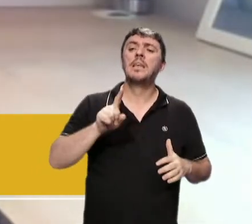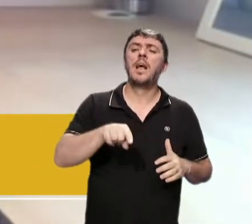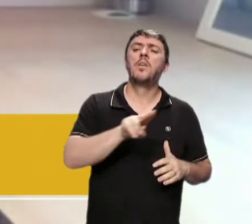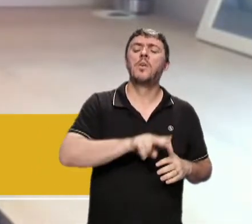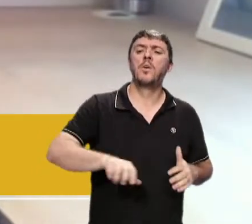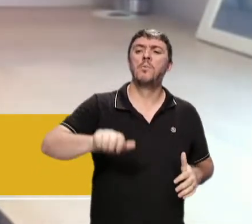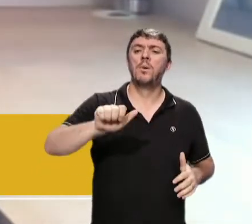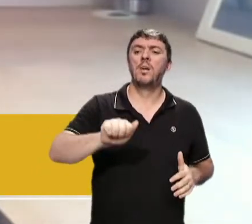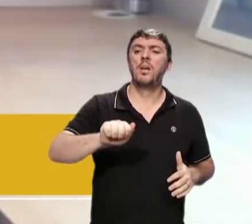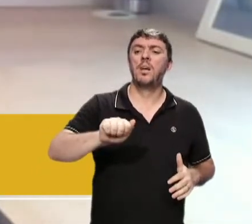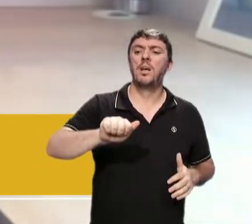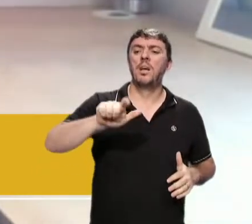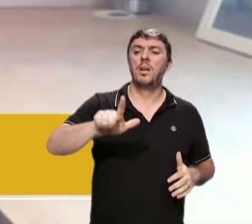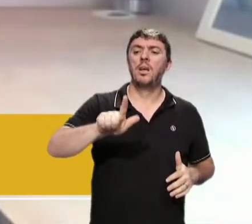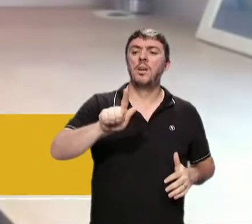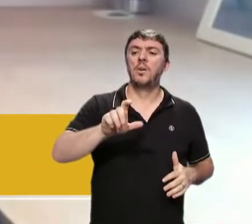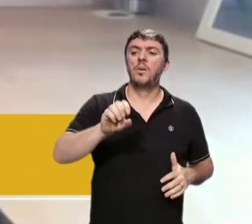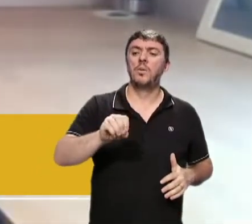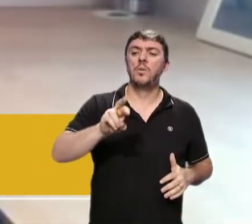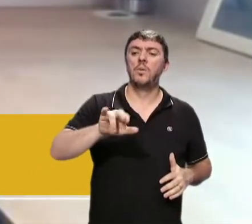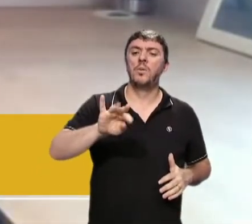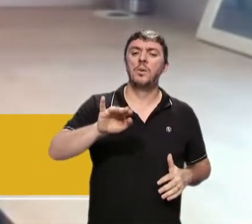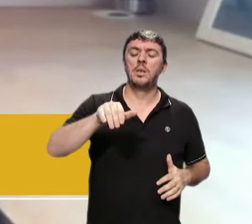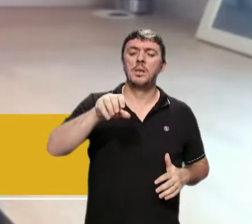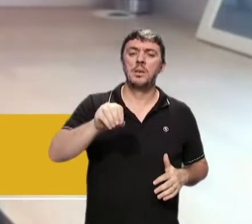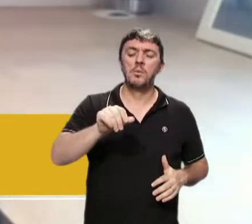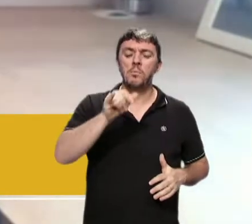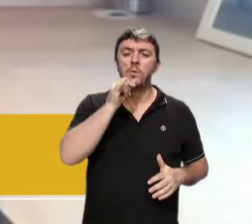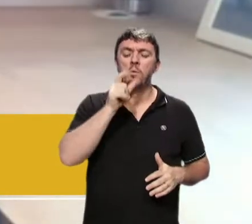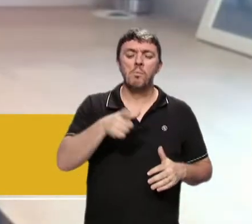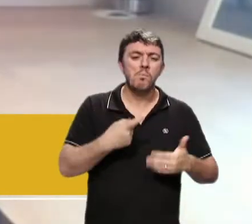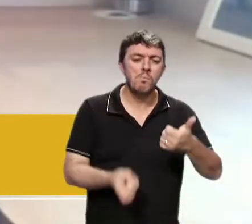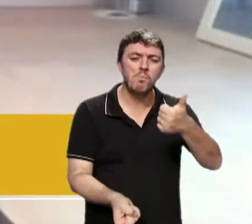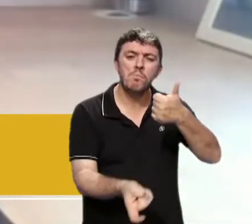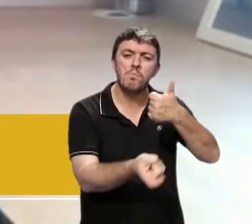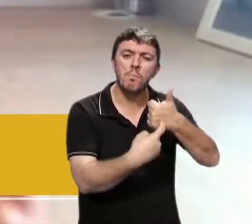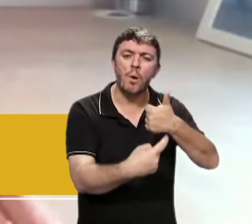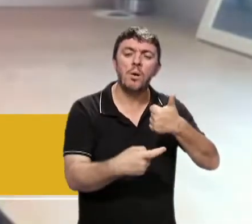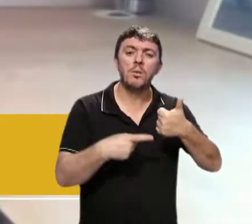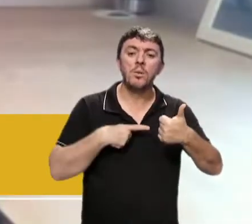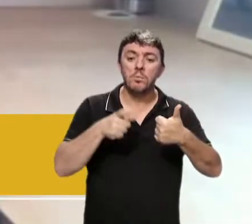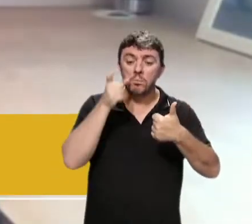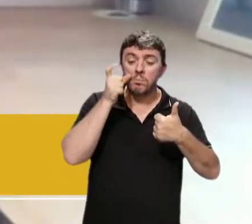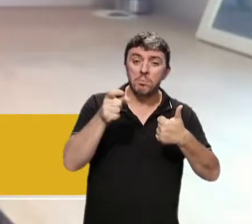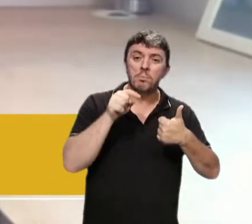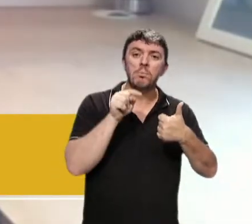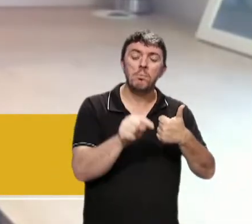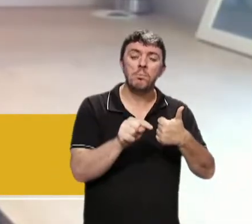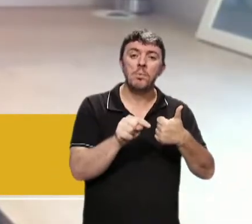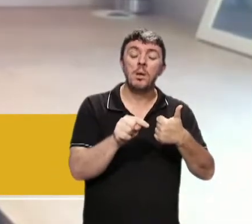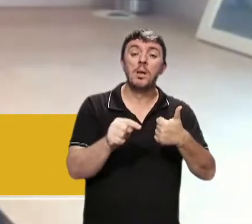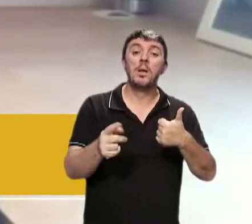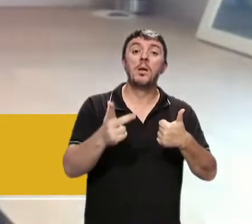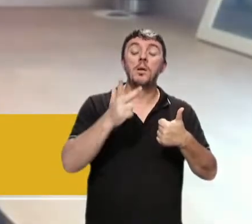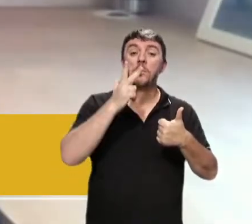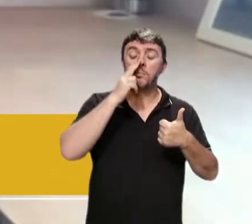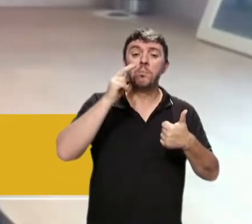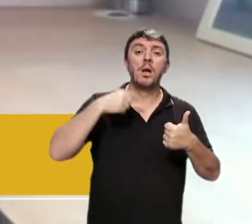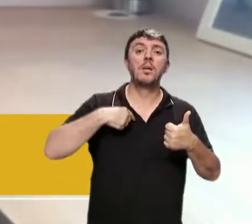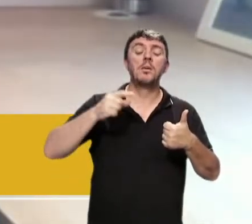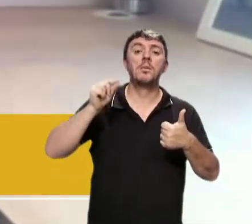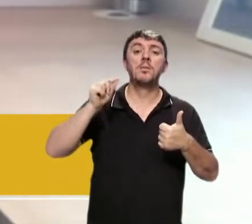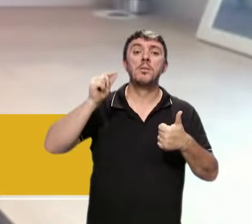coisa, você curte o post de alguém, você tem algum interesse em algum assunto, essa inteligência artificial vai